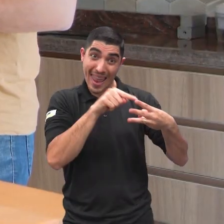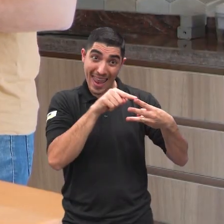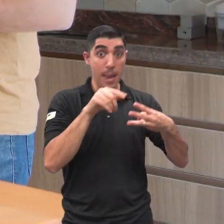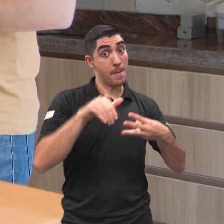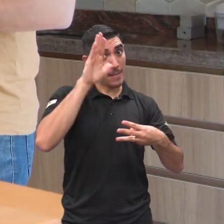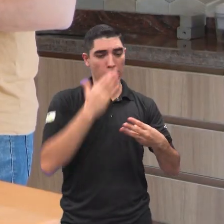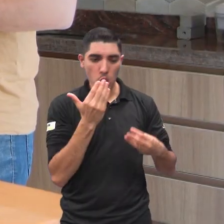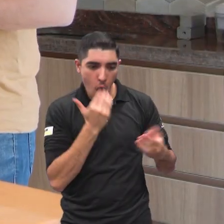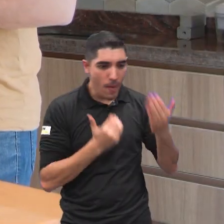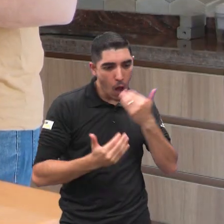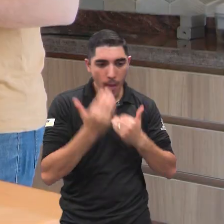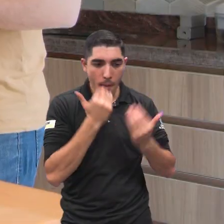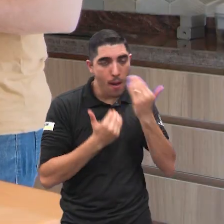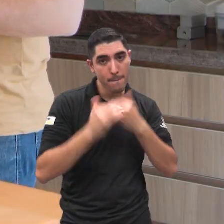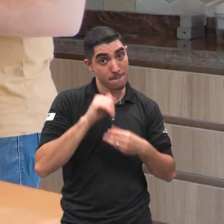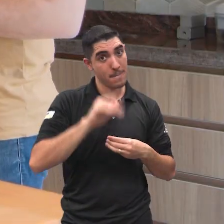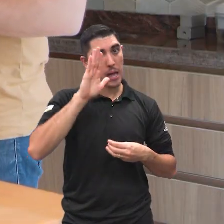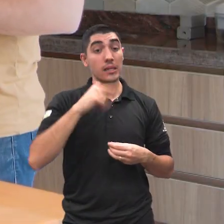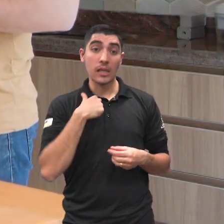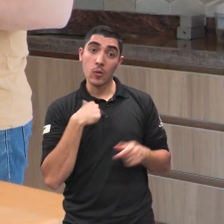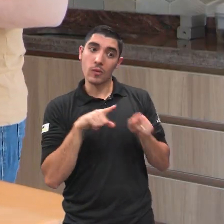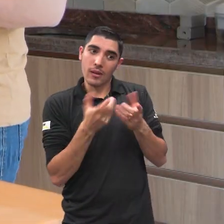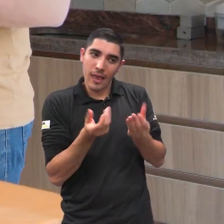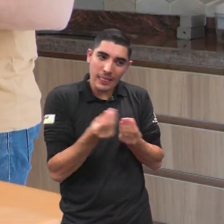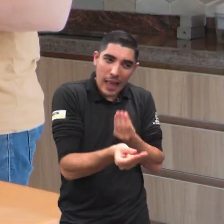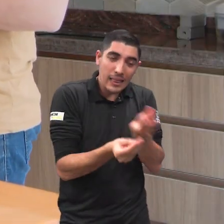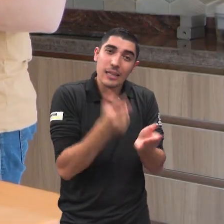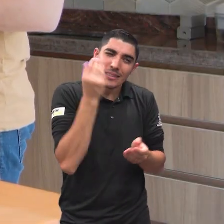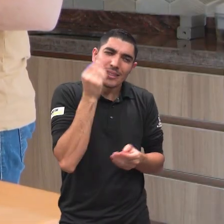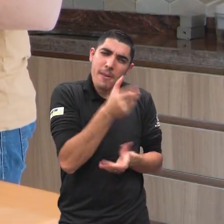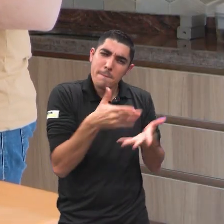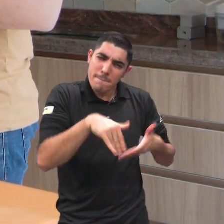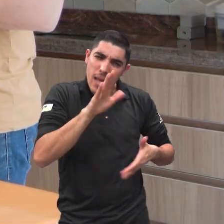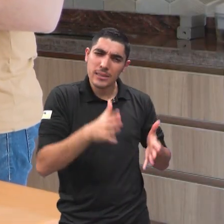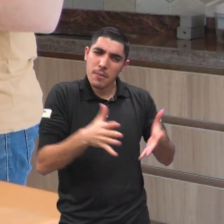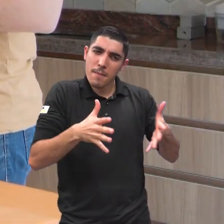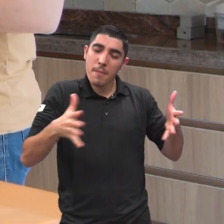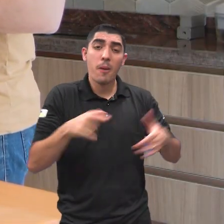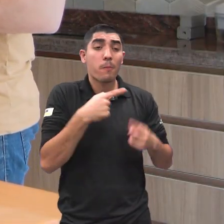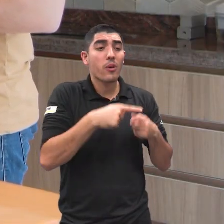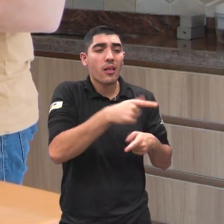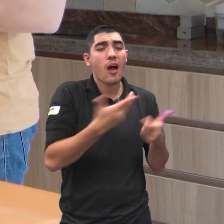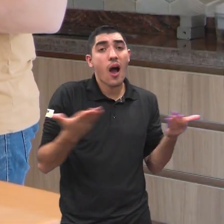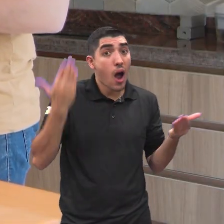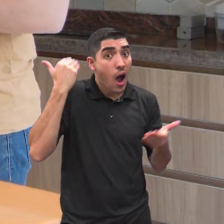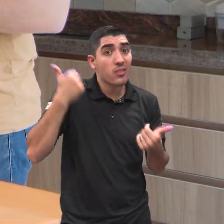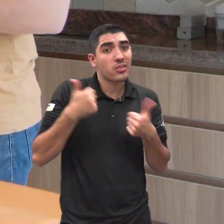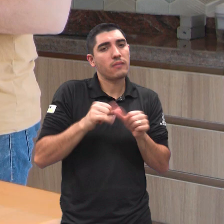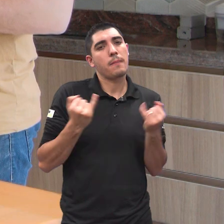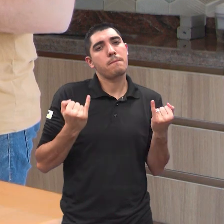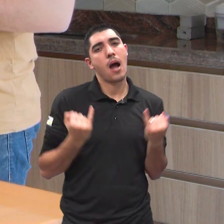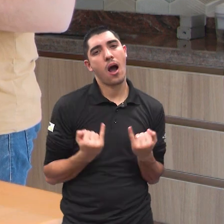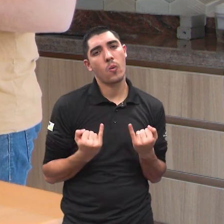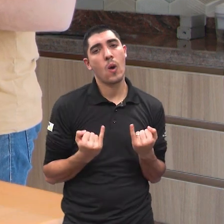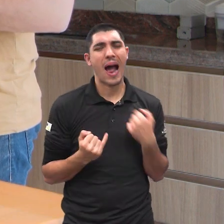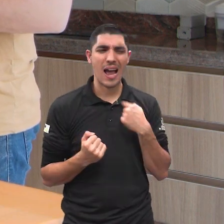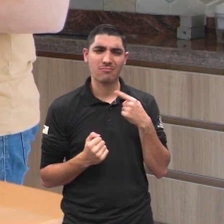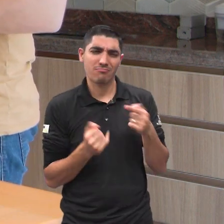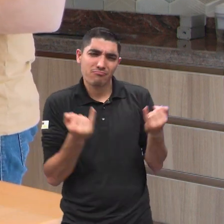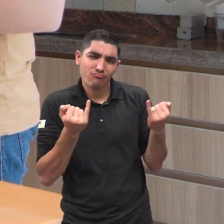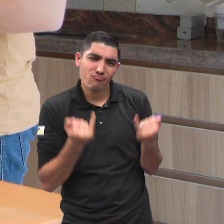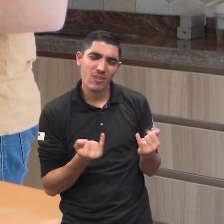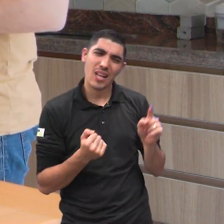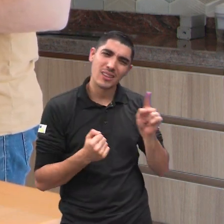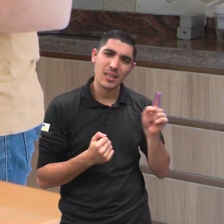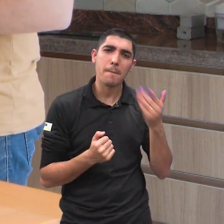que ele come mais. Ele come um pouco mais. E a gente também dá porque a gente quer que ele cresça, porque ele tava um pouquinho mais magro antes, sabe? Daí,